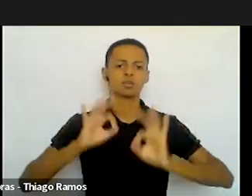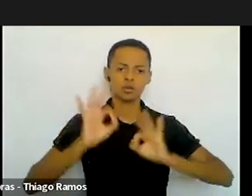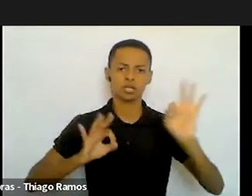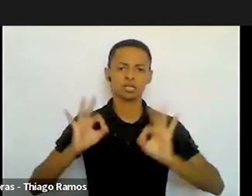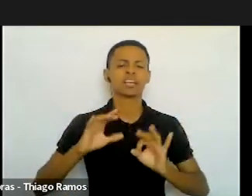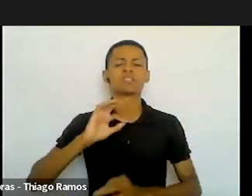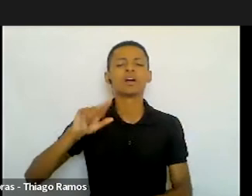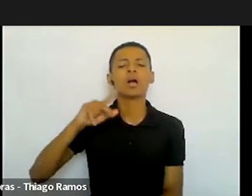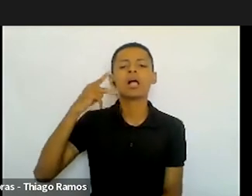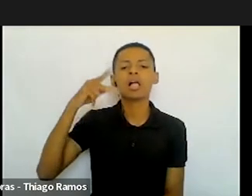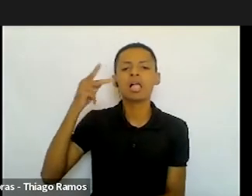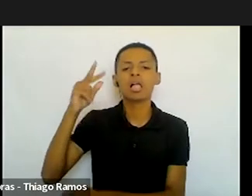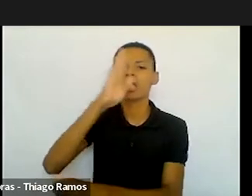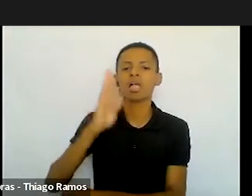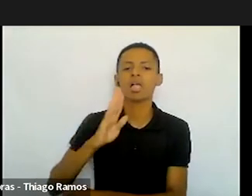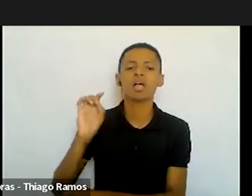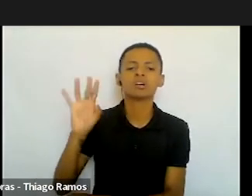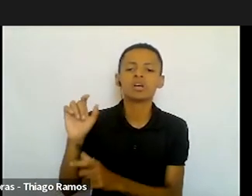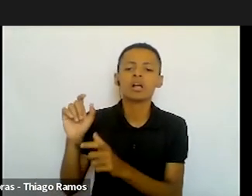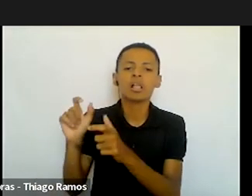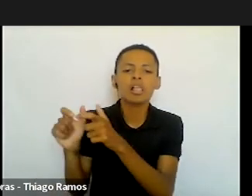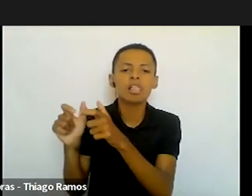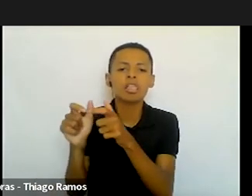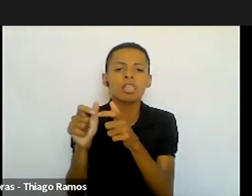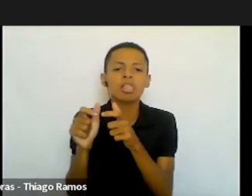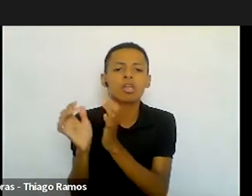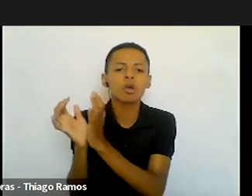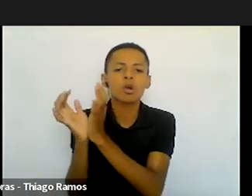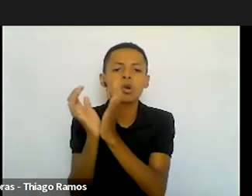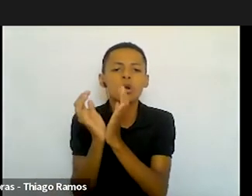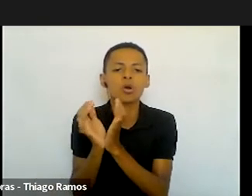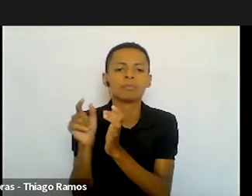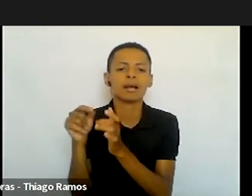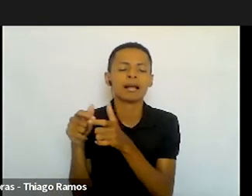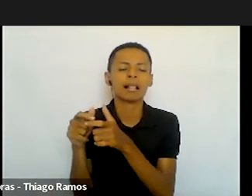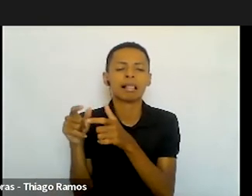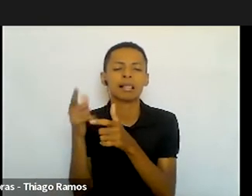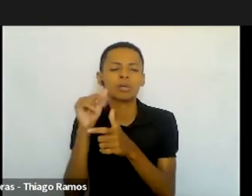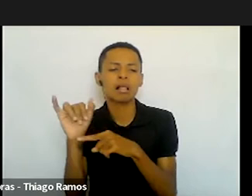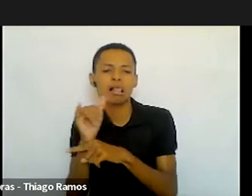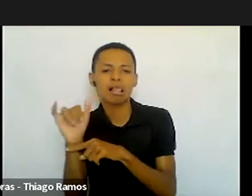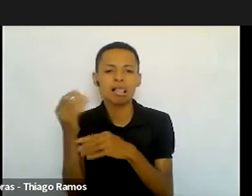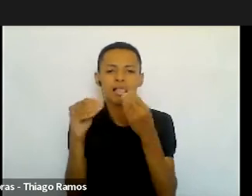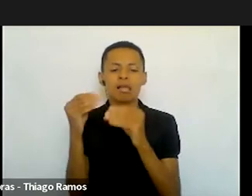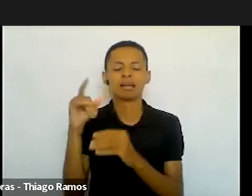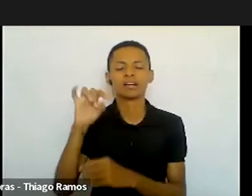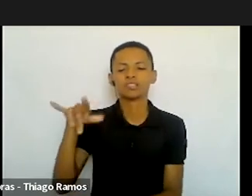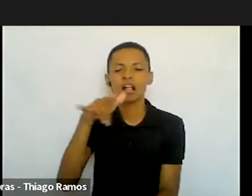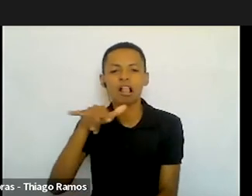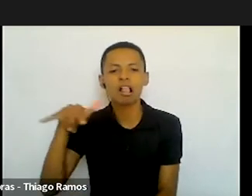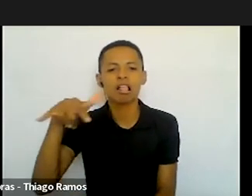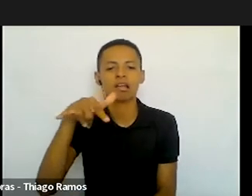do Brasil em pequenas, em um grupo de massa de manobra, em um grupo e que só usa das necessidades